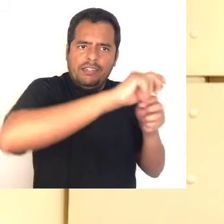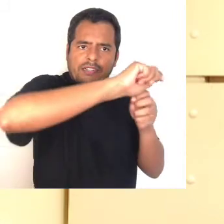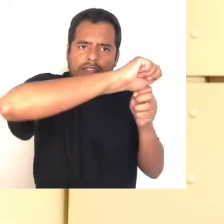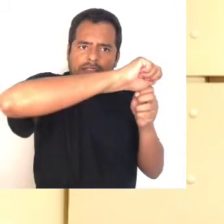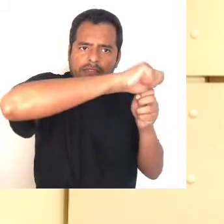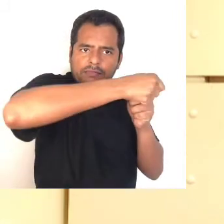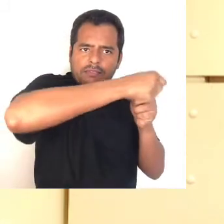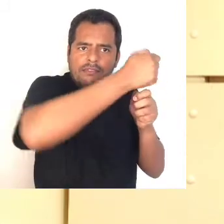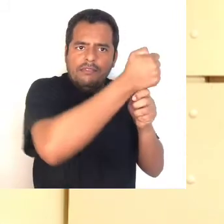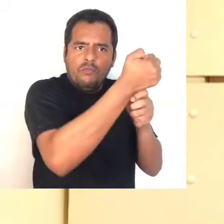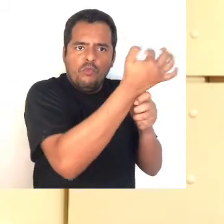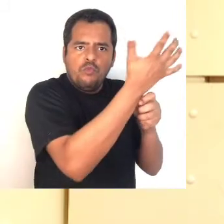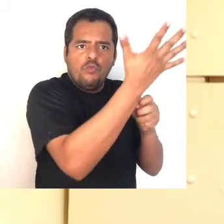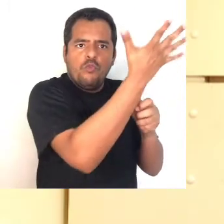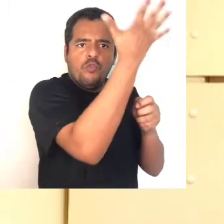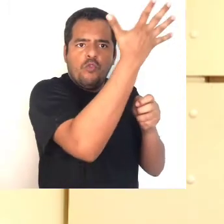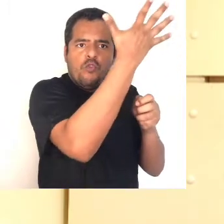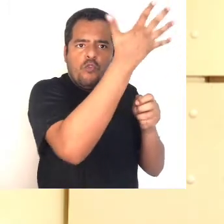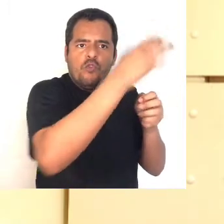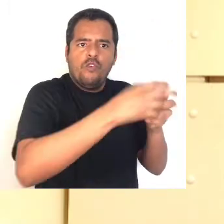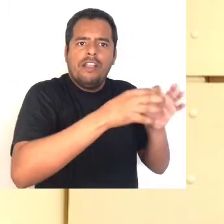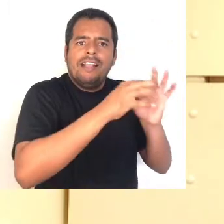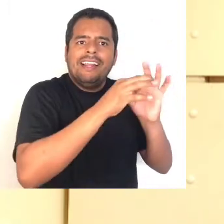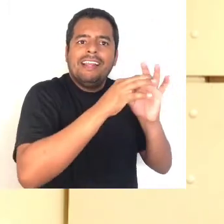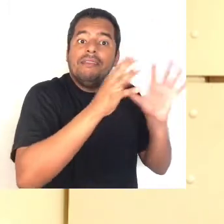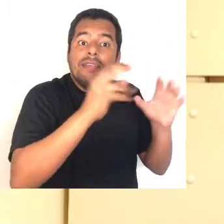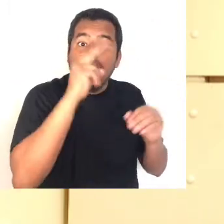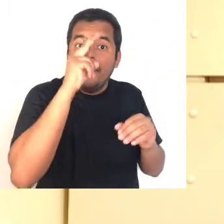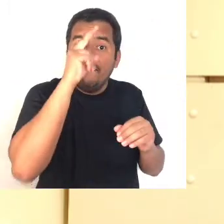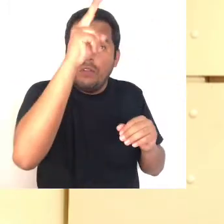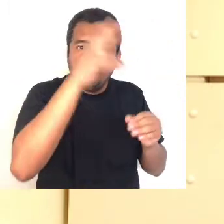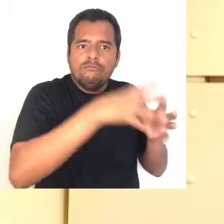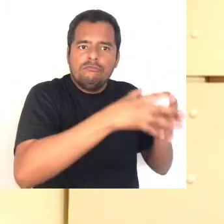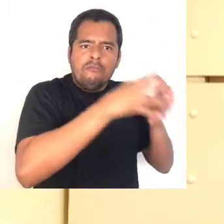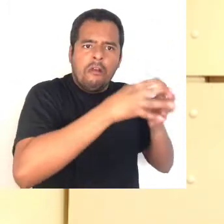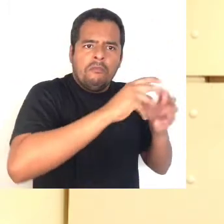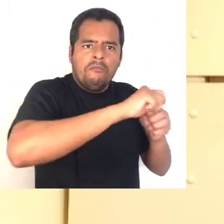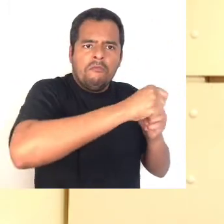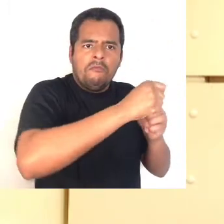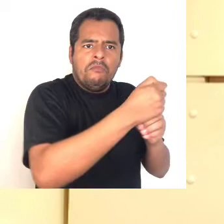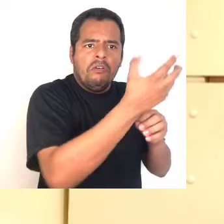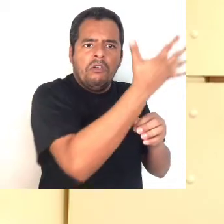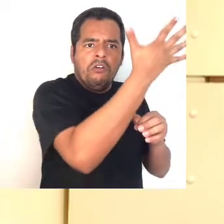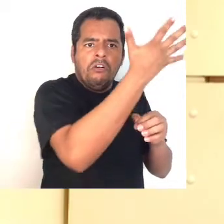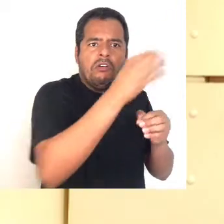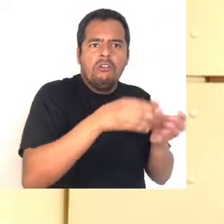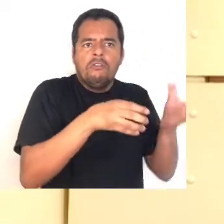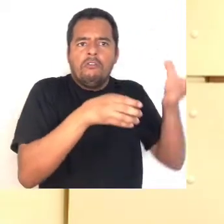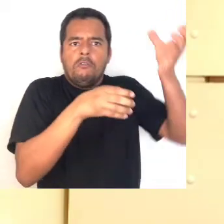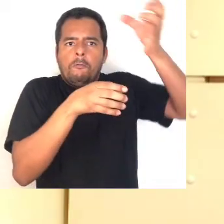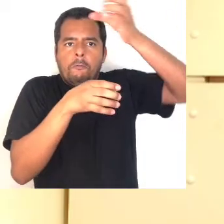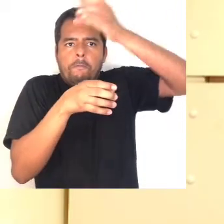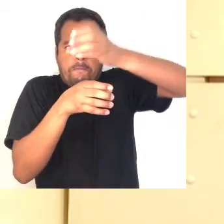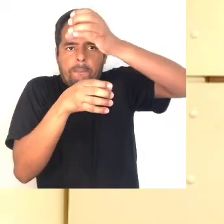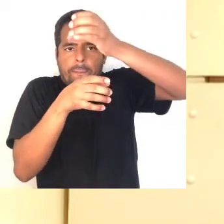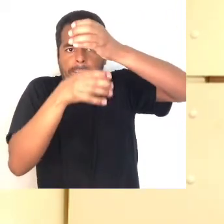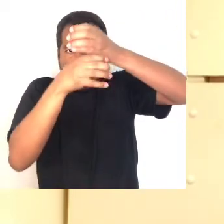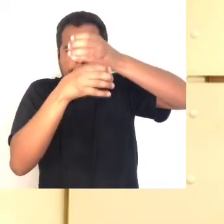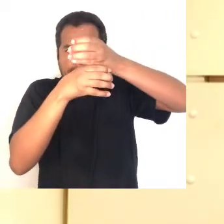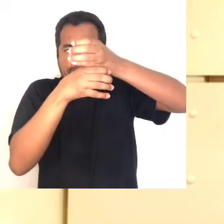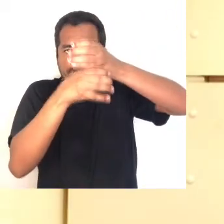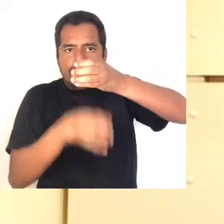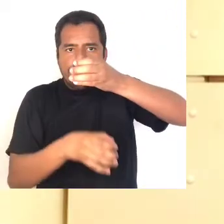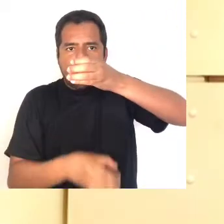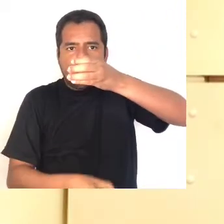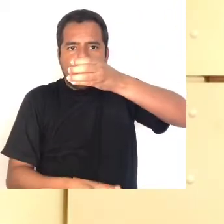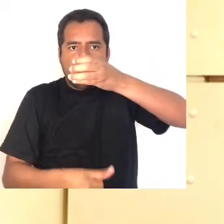Faz esse movimento 3 vezes, liberando sempre a pressão com a torneira, certo? E aí você